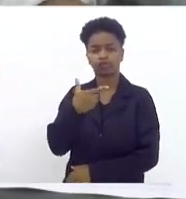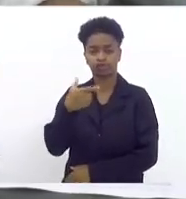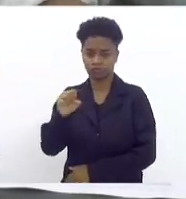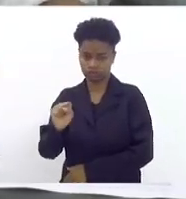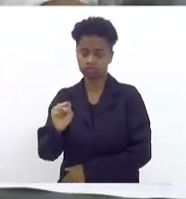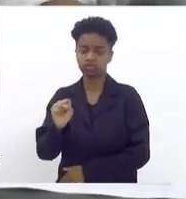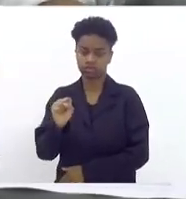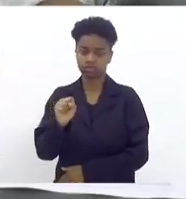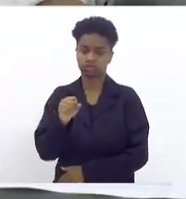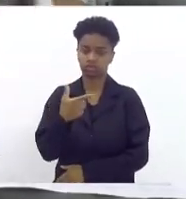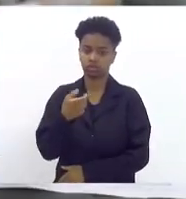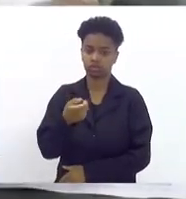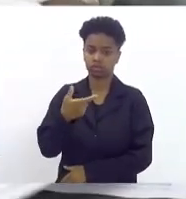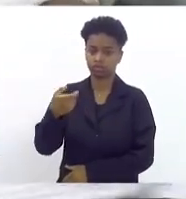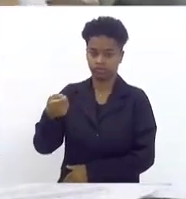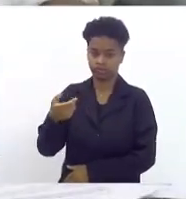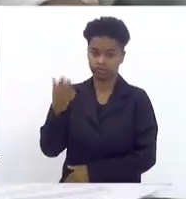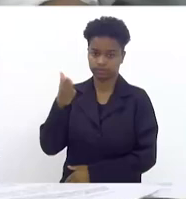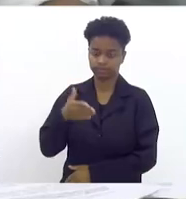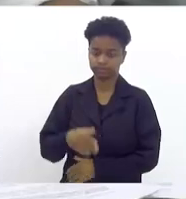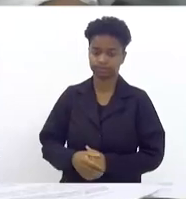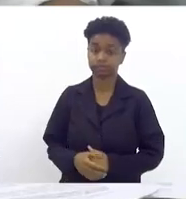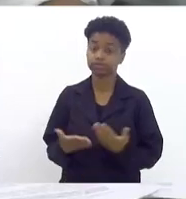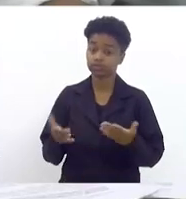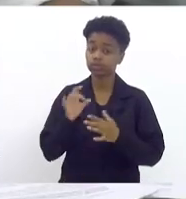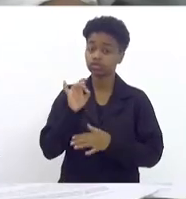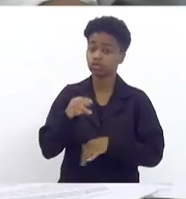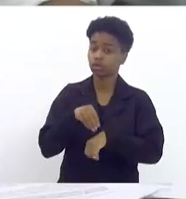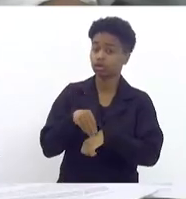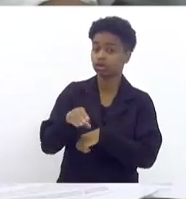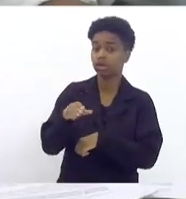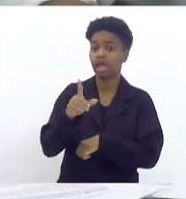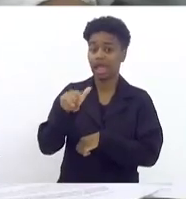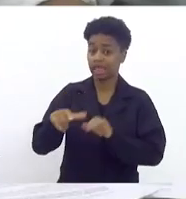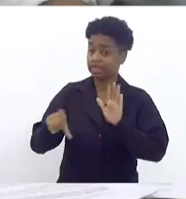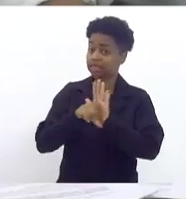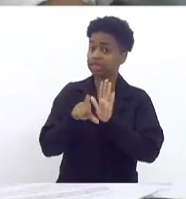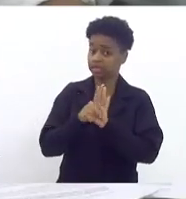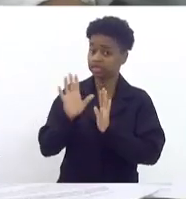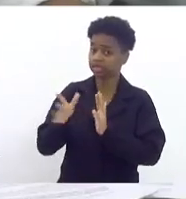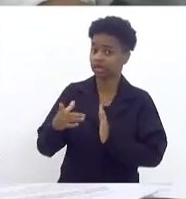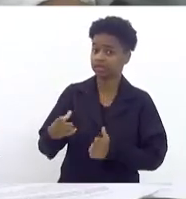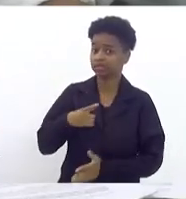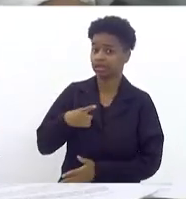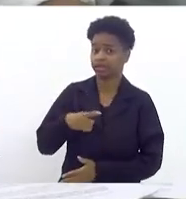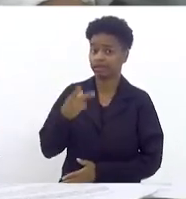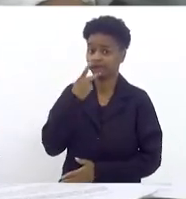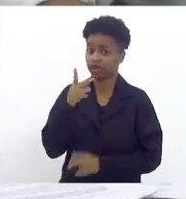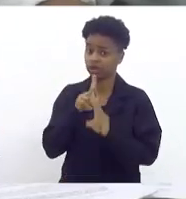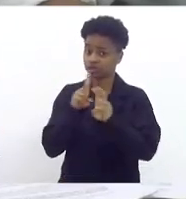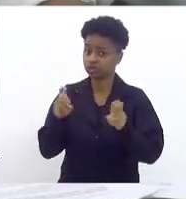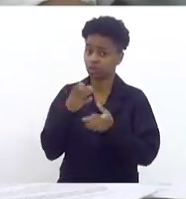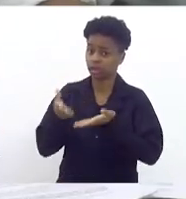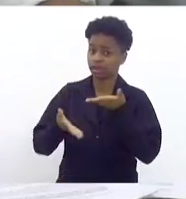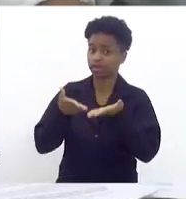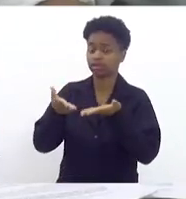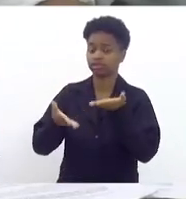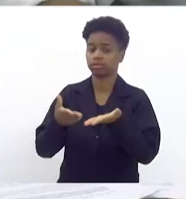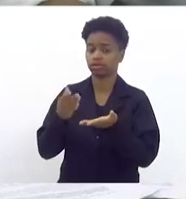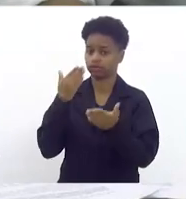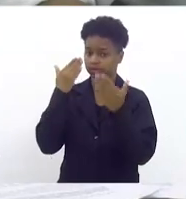8928 de 2020. Apenas para mencionar que é uma lei em vigor que também fala sobre o atendimento